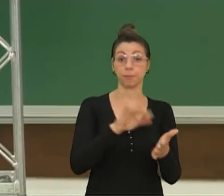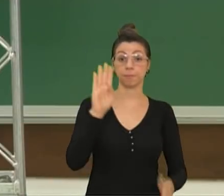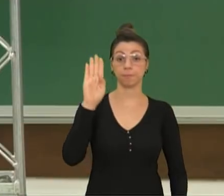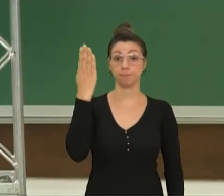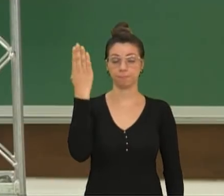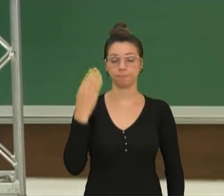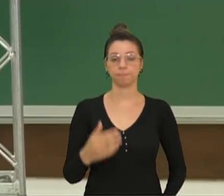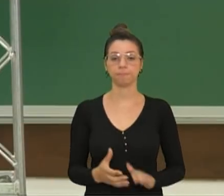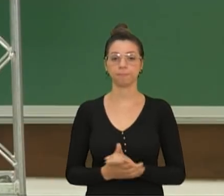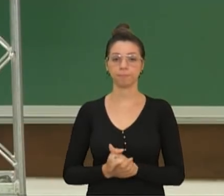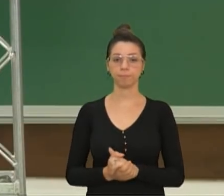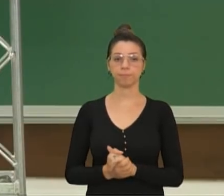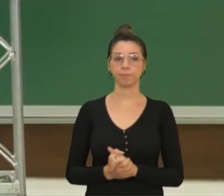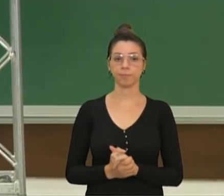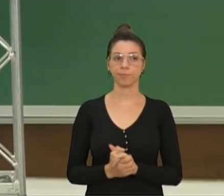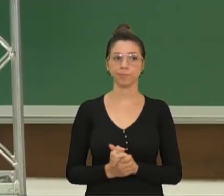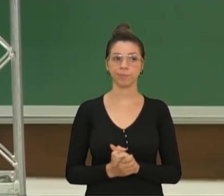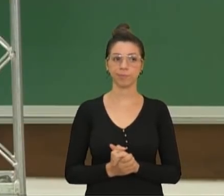falso aqui?